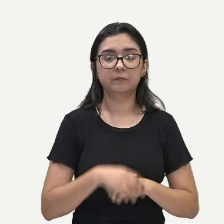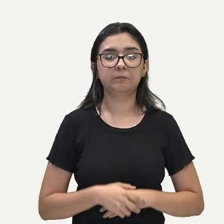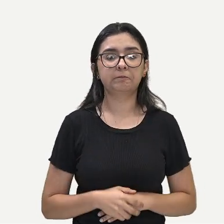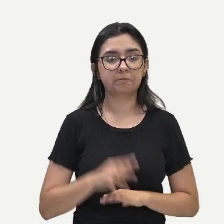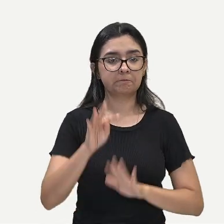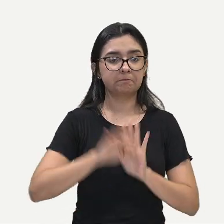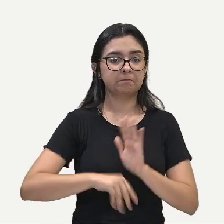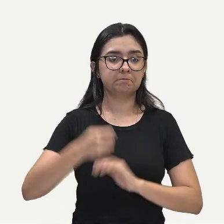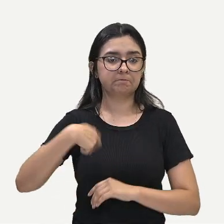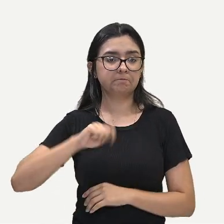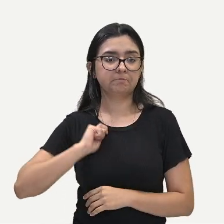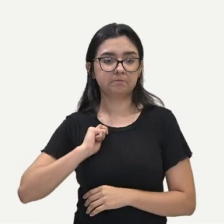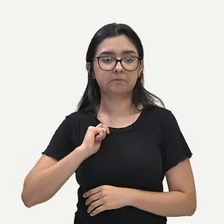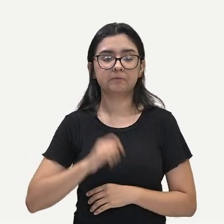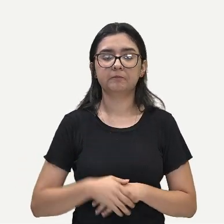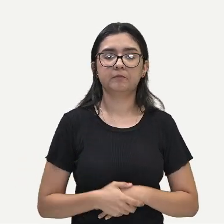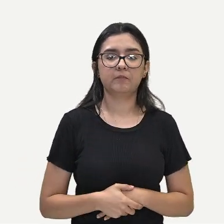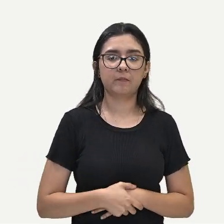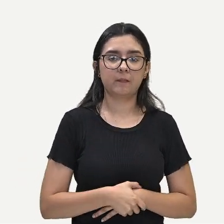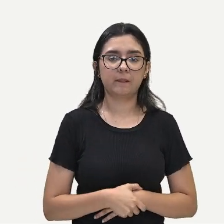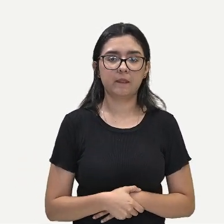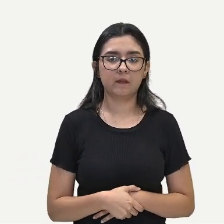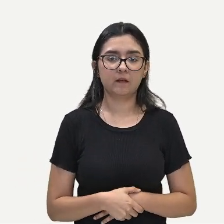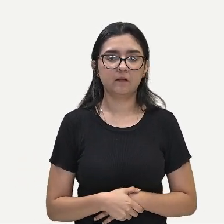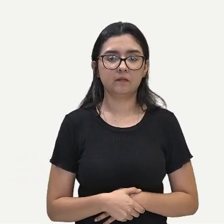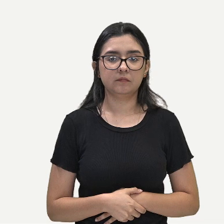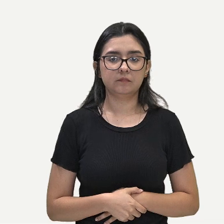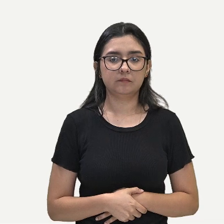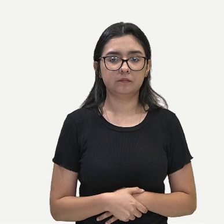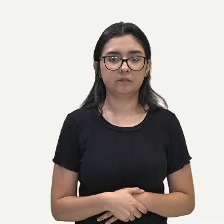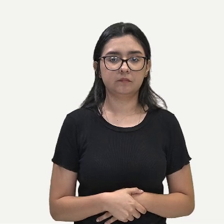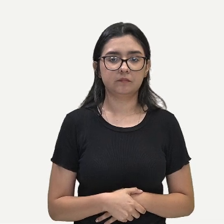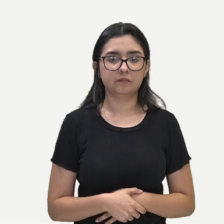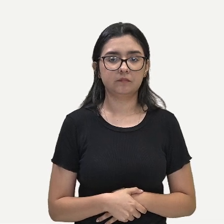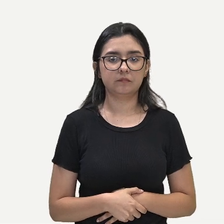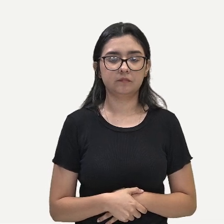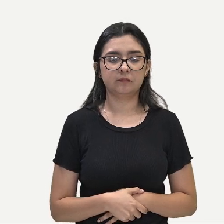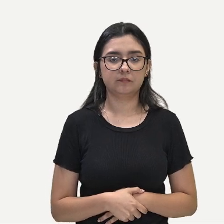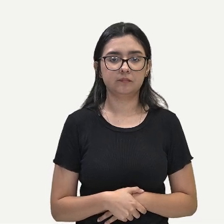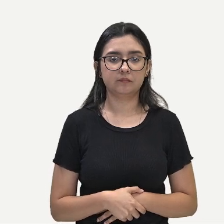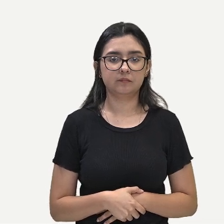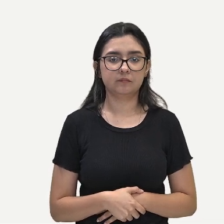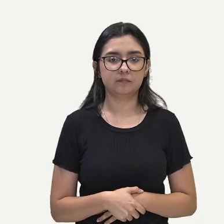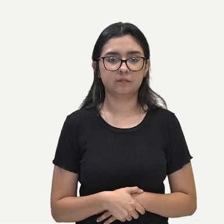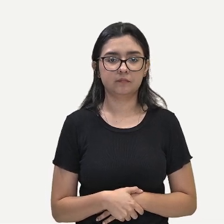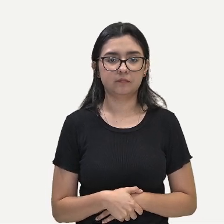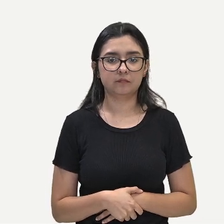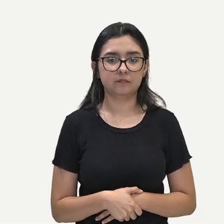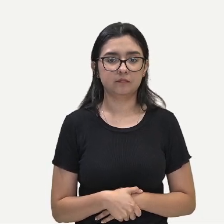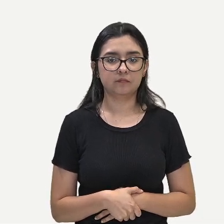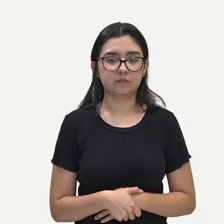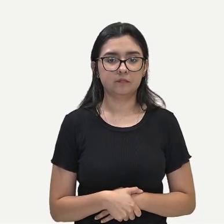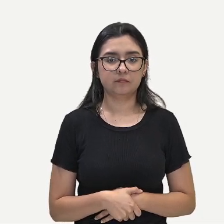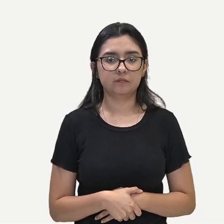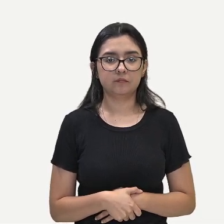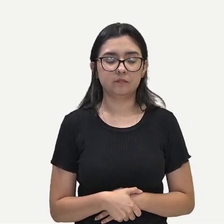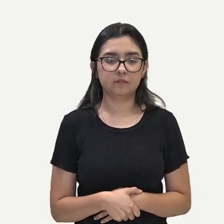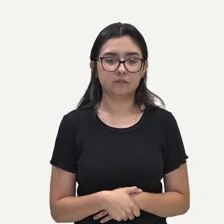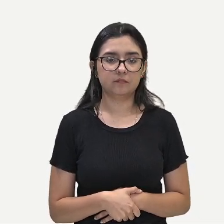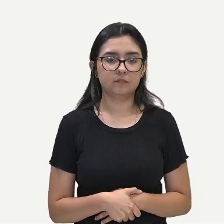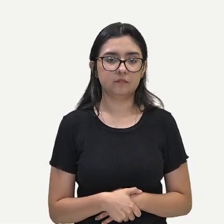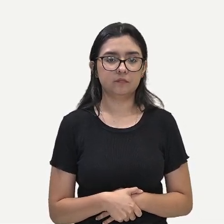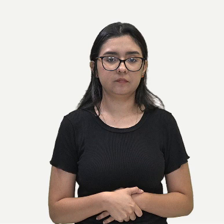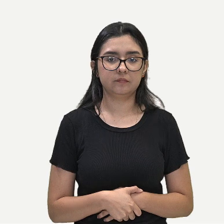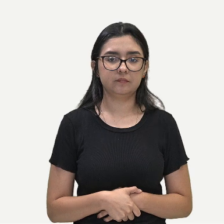dos vocais seguidas, por exemplo, oír e ler, a vogal, né, da terminação vai